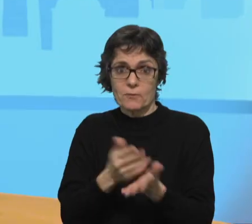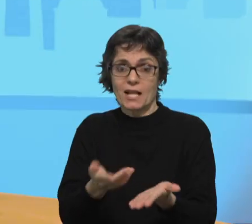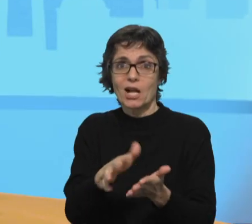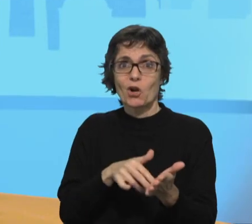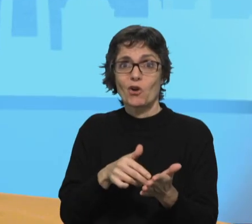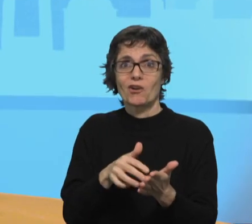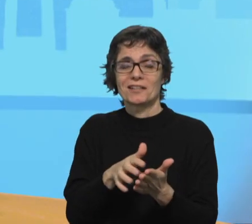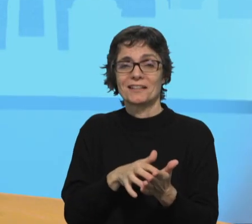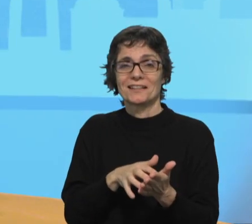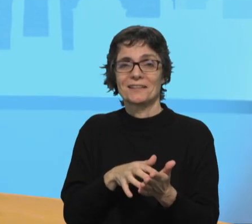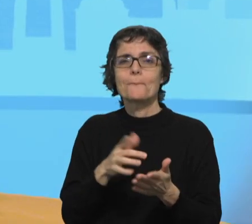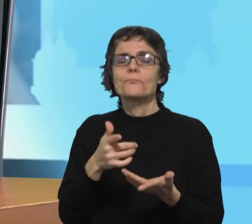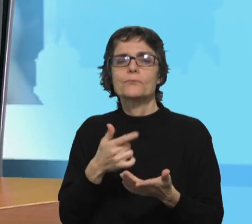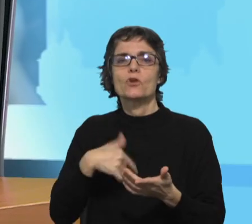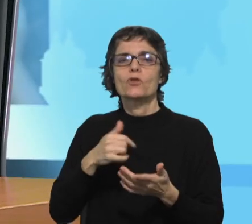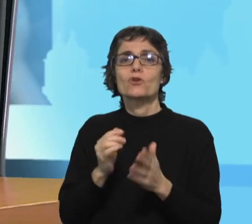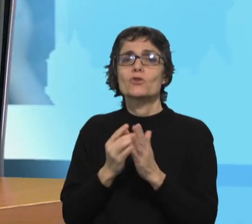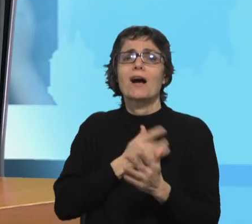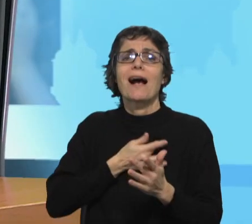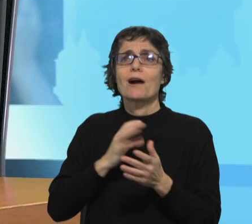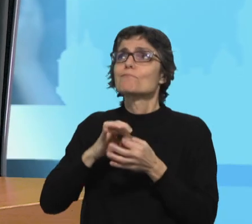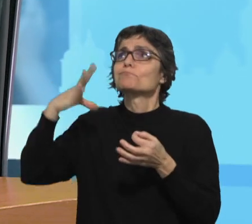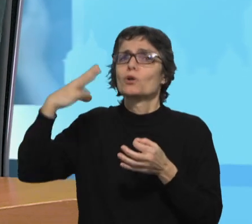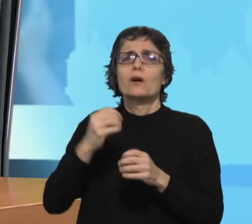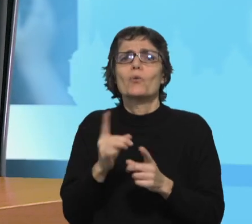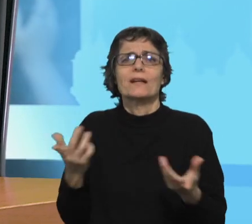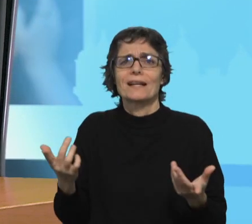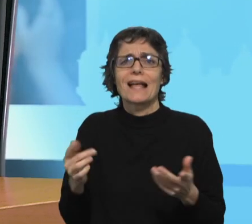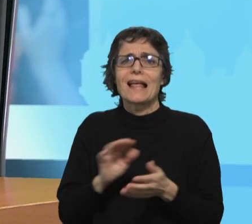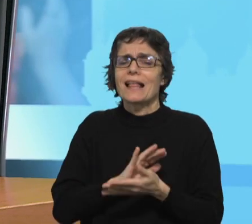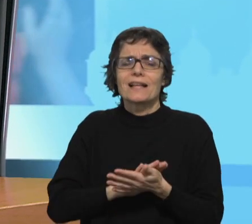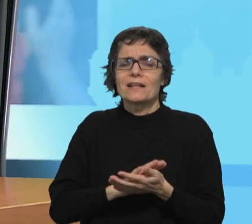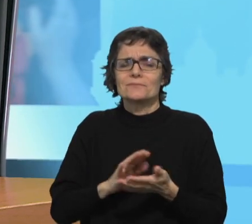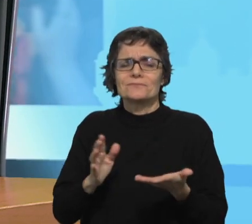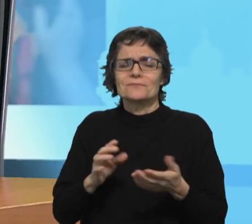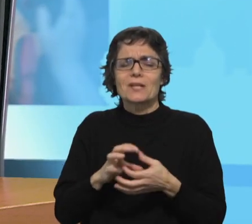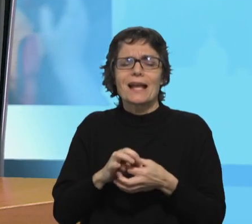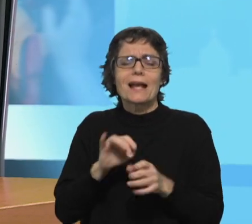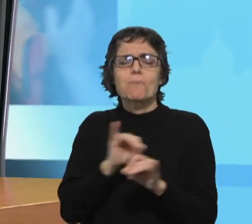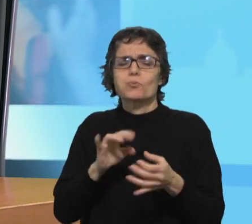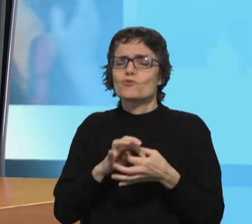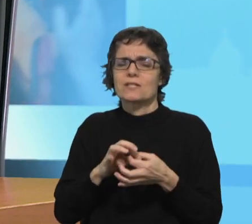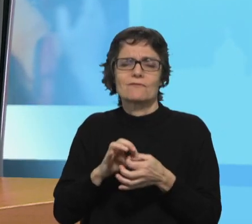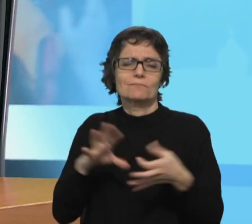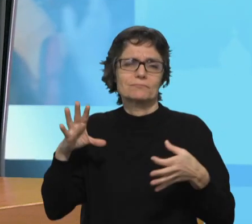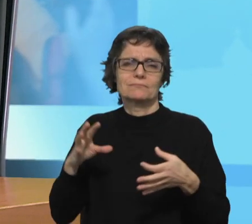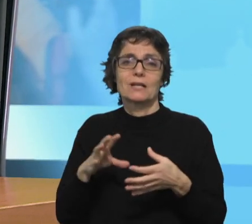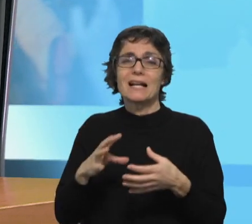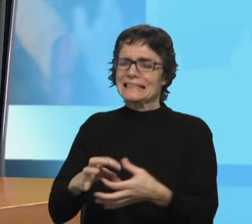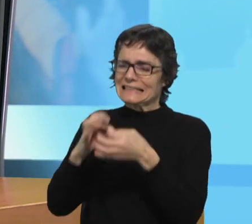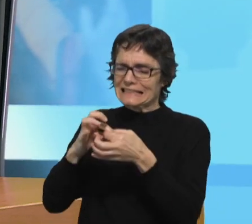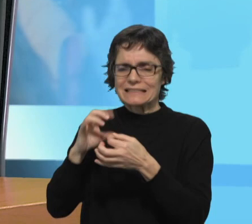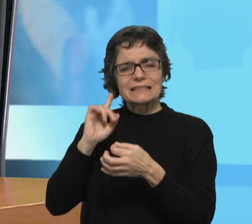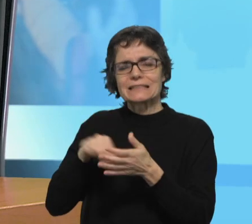é que nos pode separar do amor de Deus? Nada, nem a tribulação, nem a espada. Confiemos em Deus porque Deus